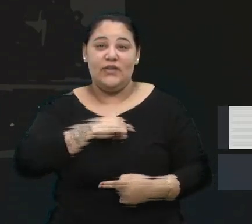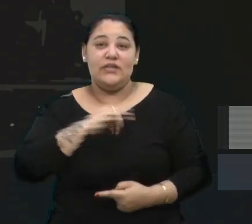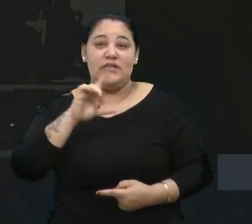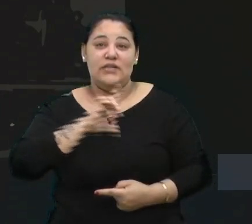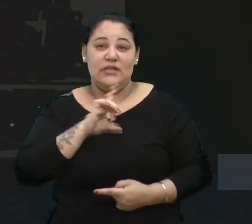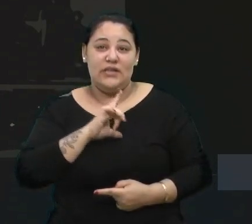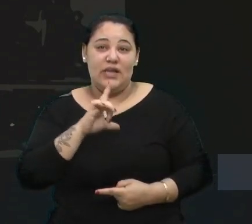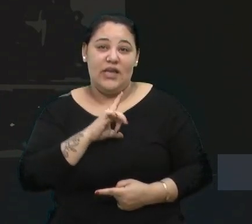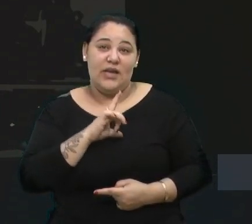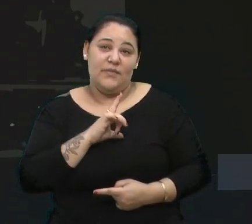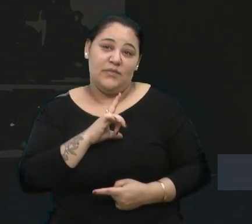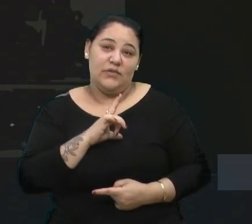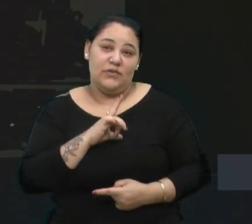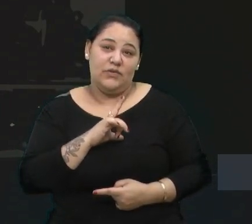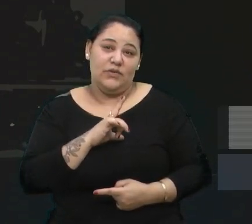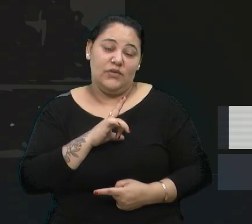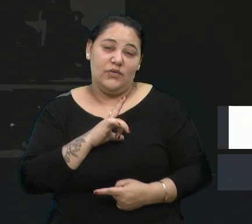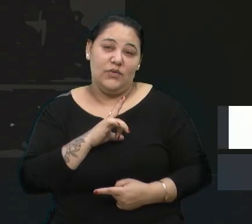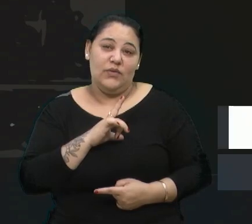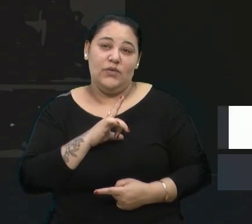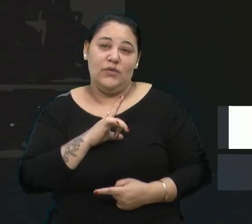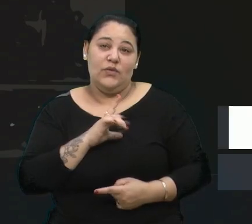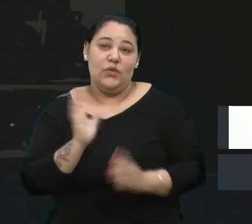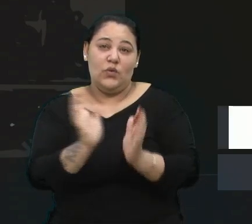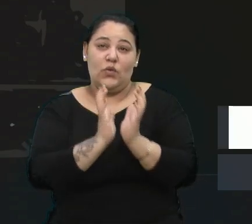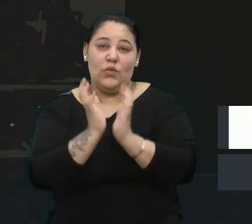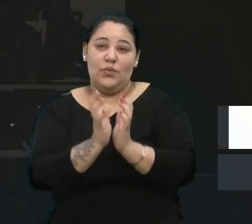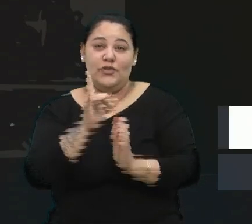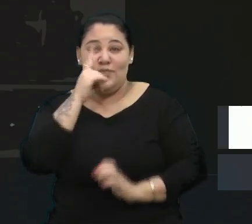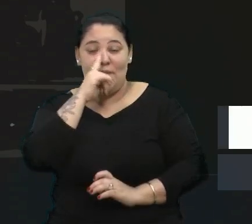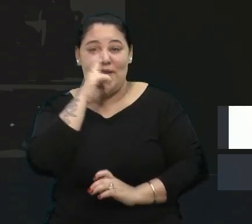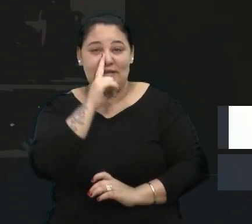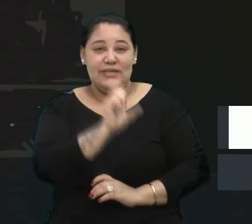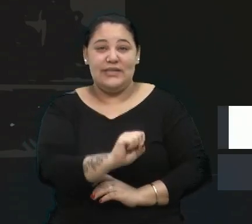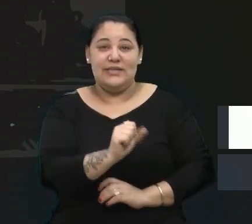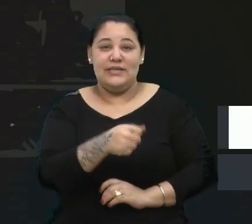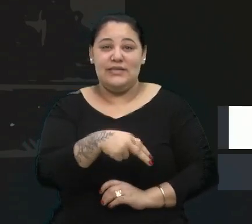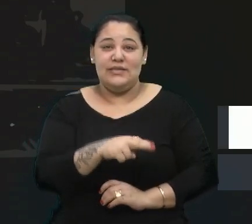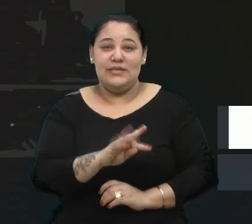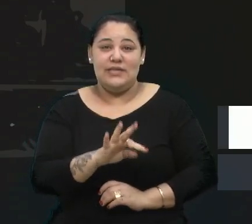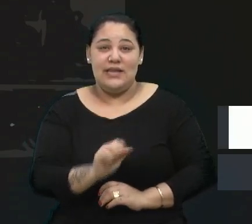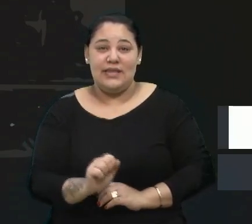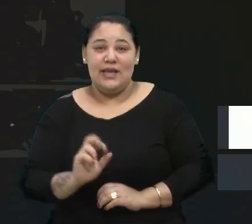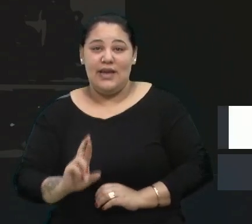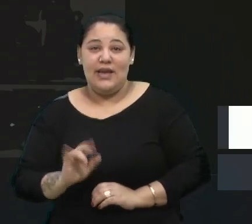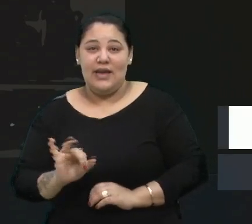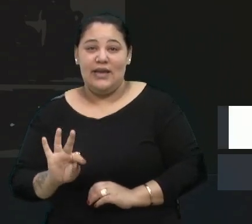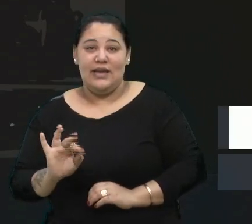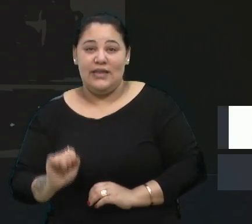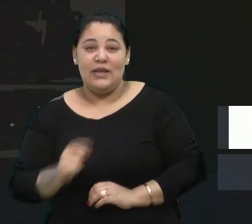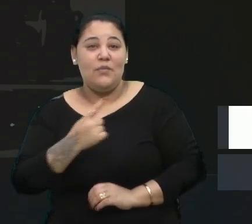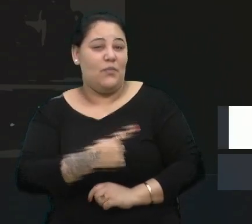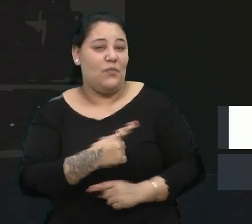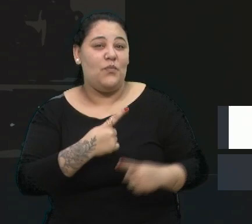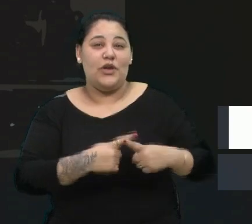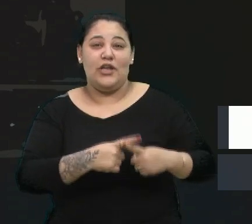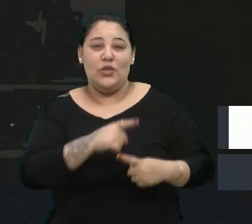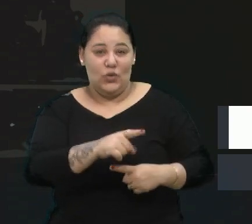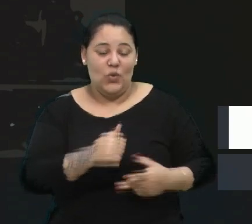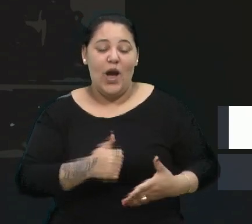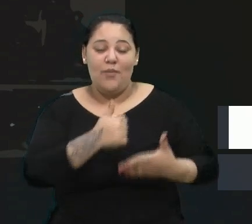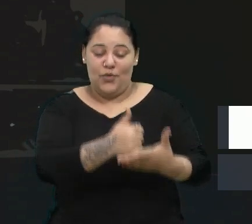Santa Rita de Cássia, foi porque o senhor interveio e defendeu o clube, né? Então, a gente sabe do